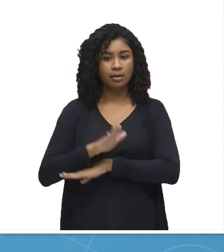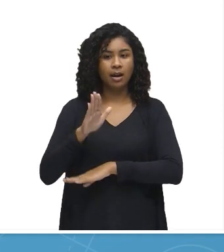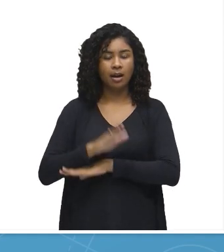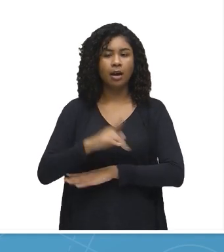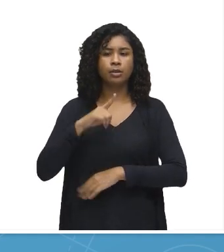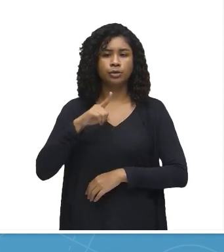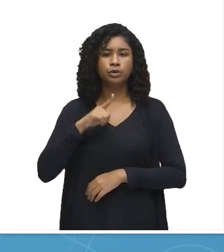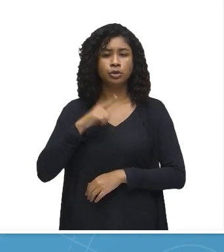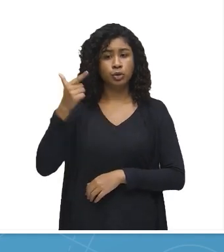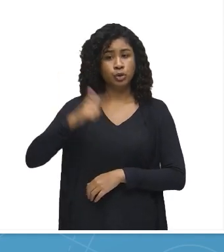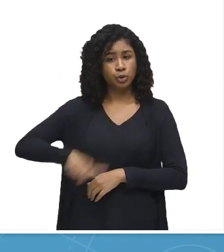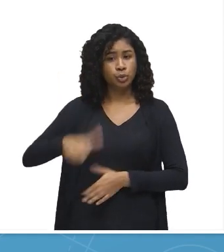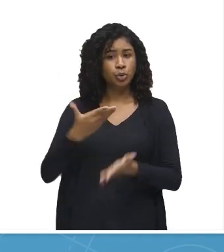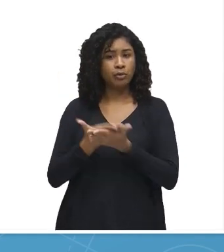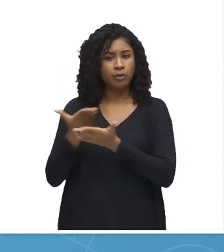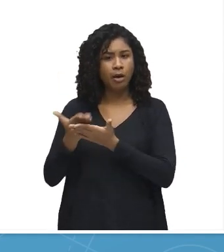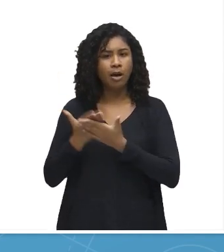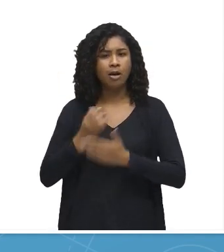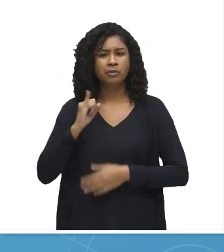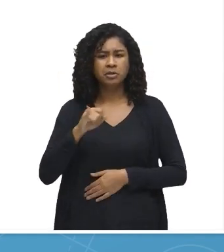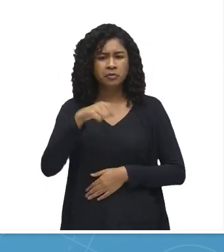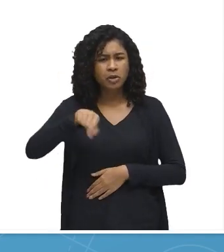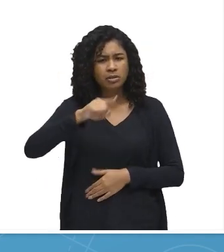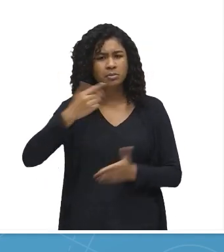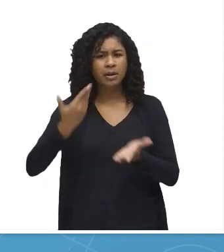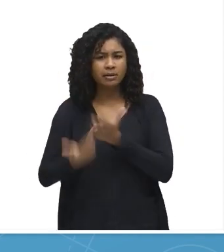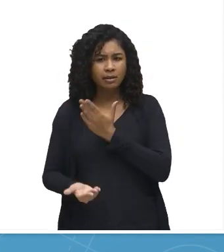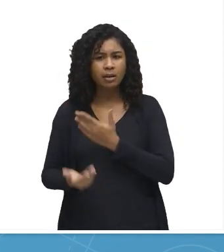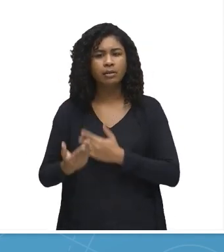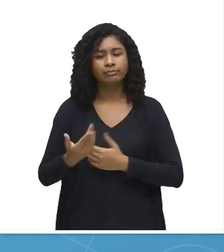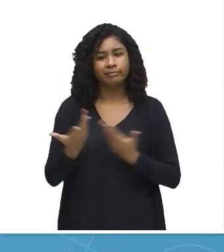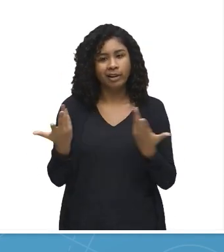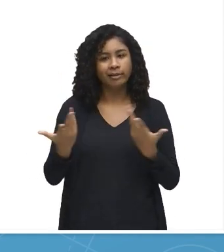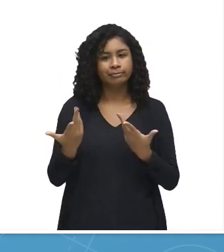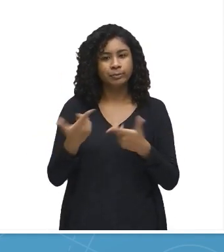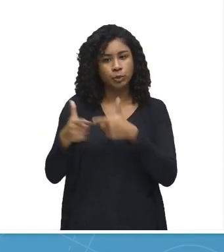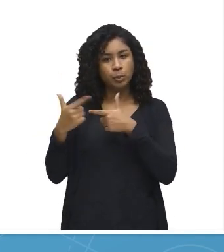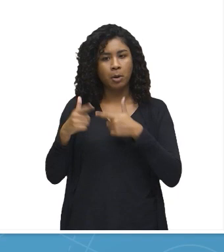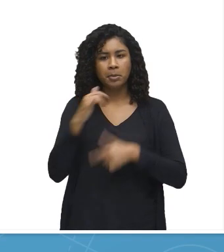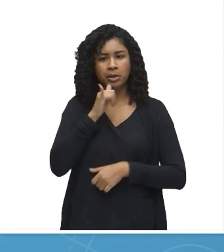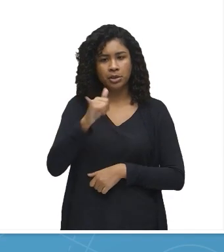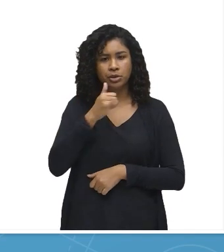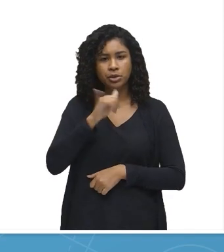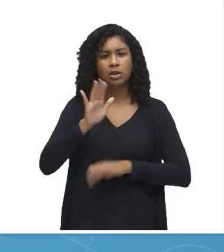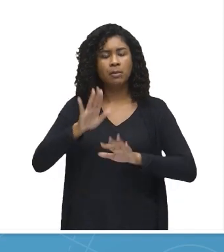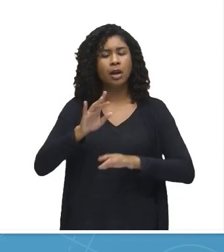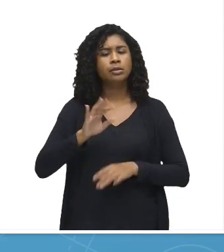dessa aula, tá? Para quem perdeu em função de energia e tal. Assistam essa aula à tarde